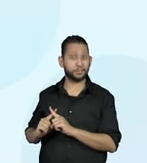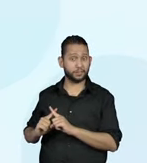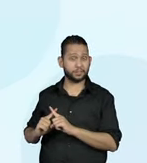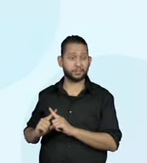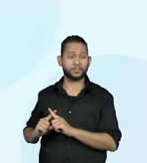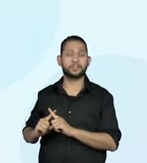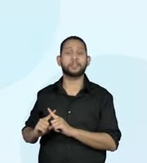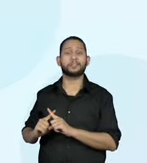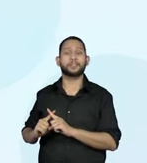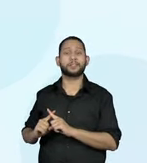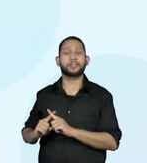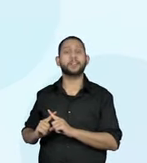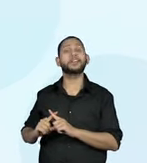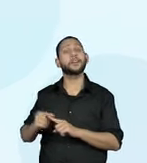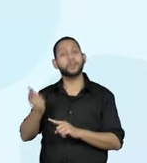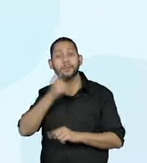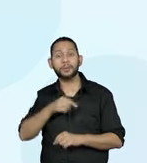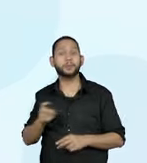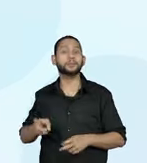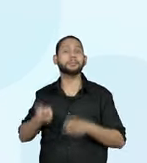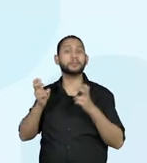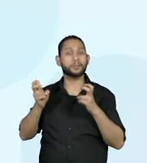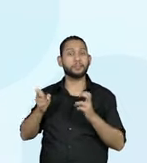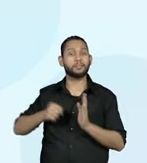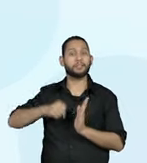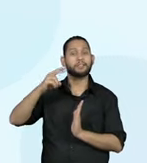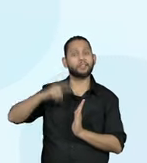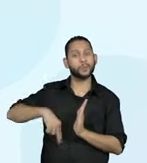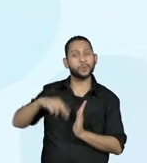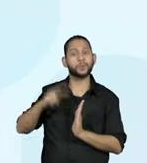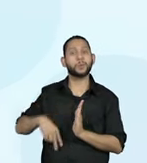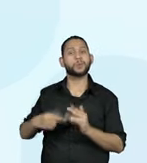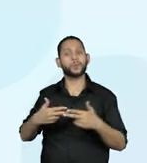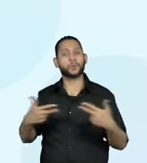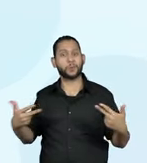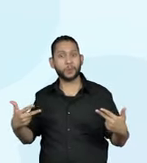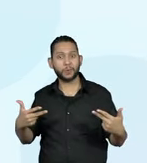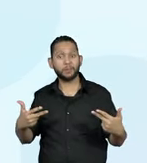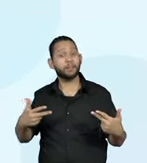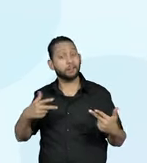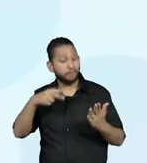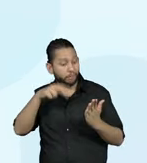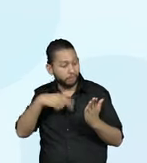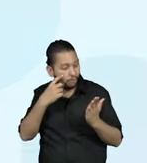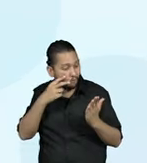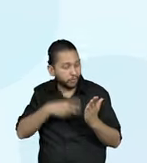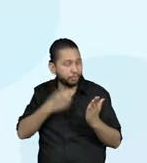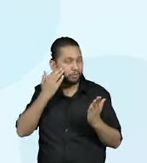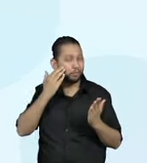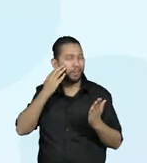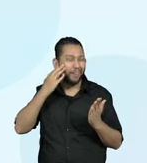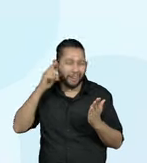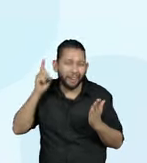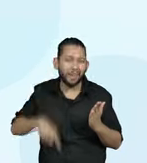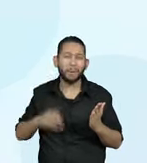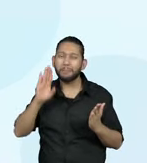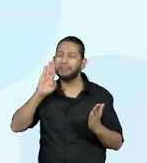multiplicativo e percebemos como a leitura e a interpretação de enunciados é